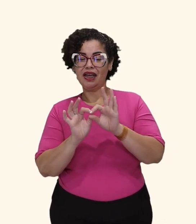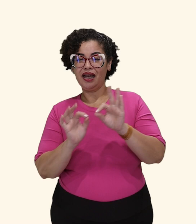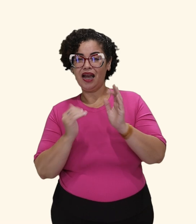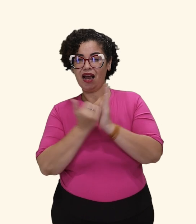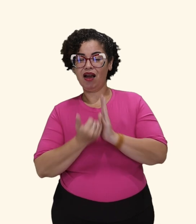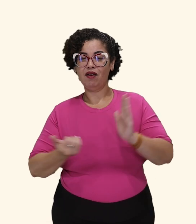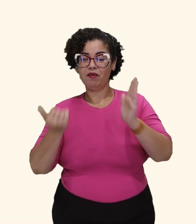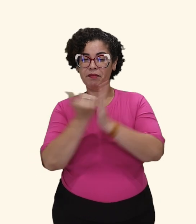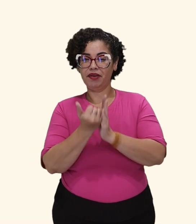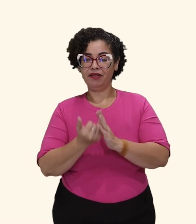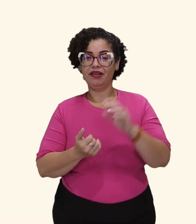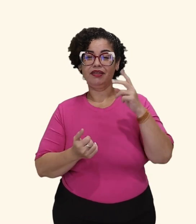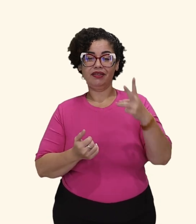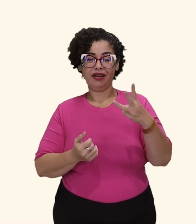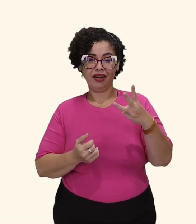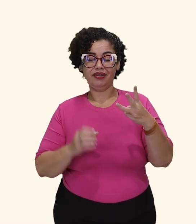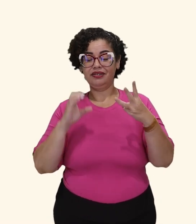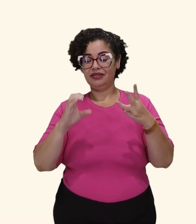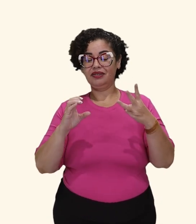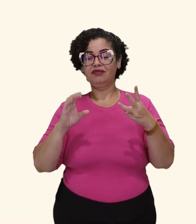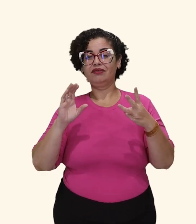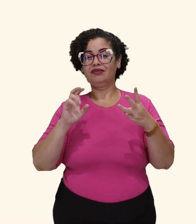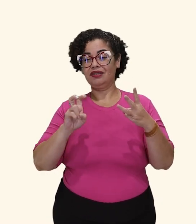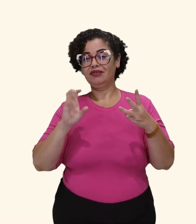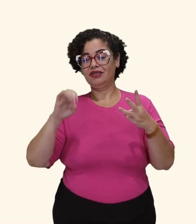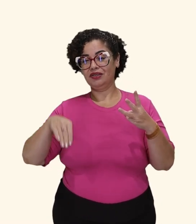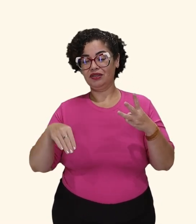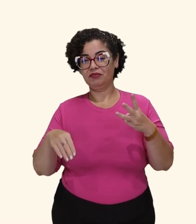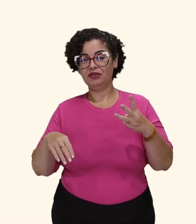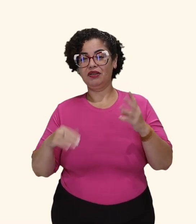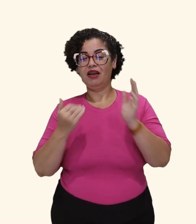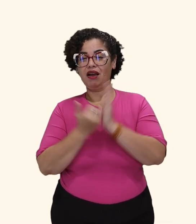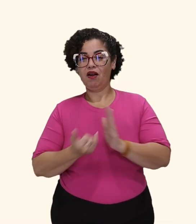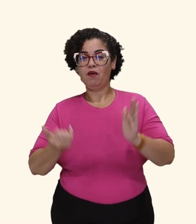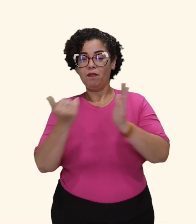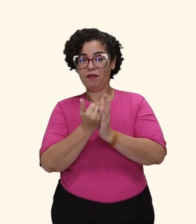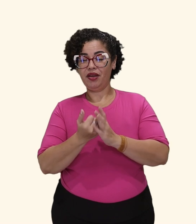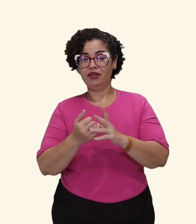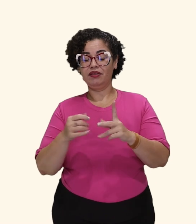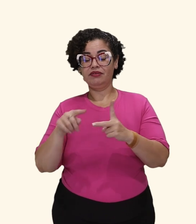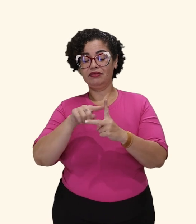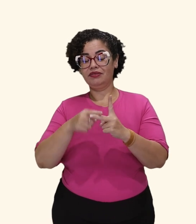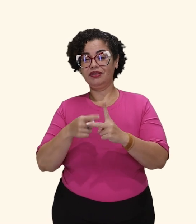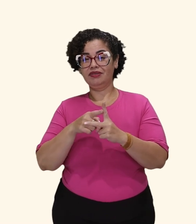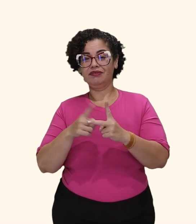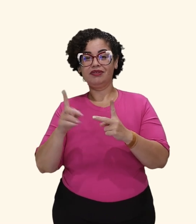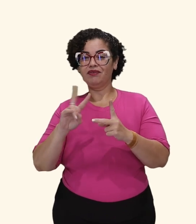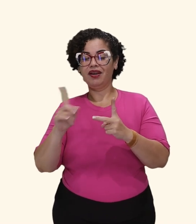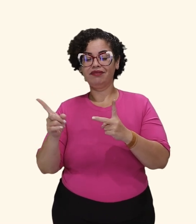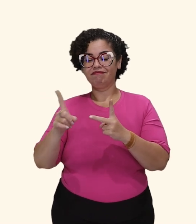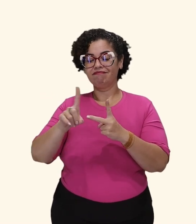gente aumente o espaço entre os lados de 3 e 5 centímetros, ali no ponto A, aumente o ângulo entre eles,